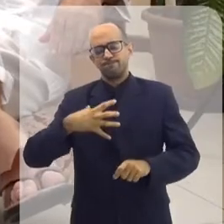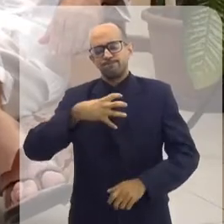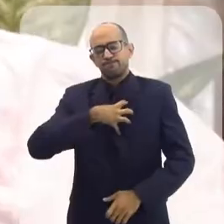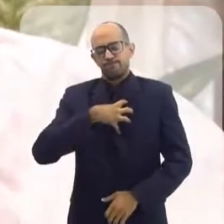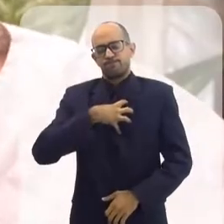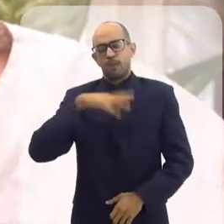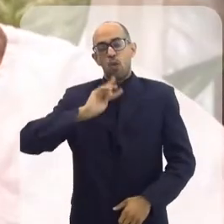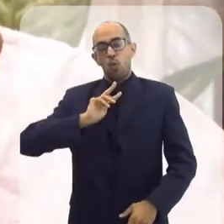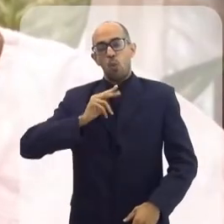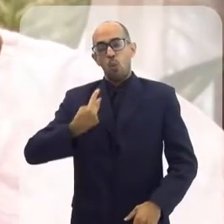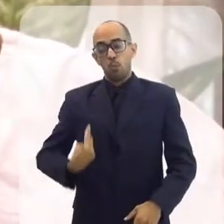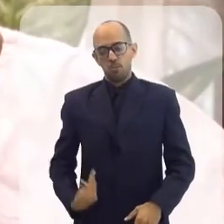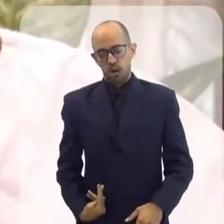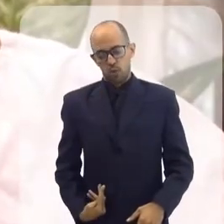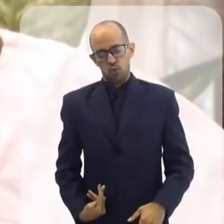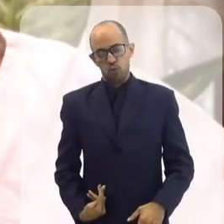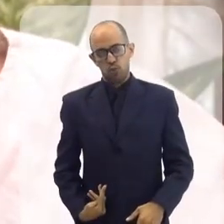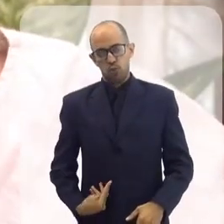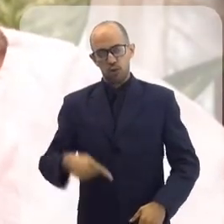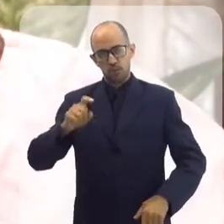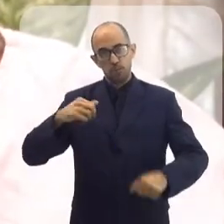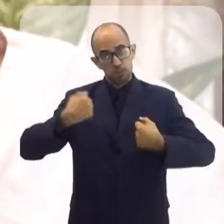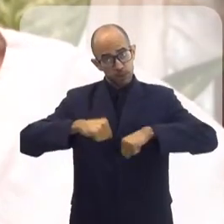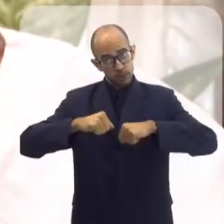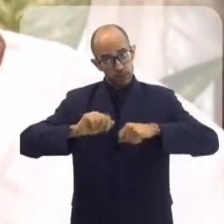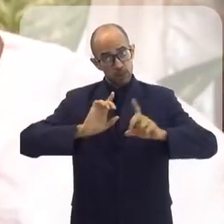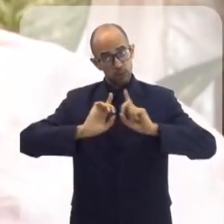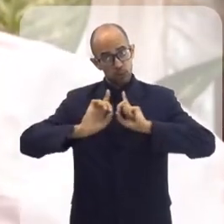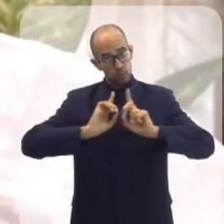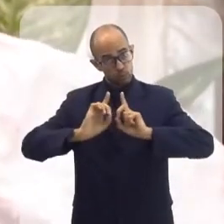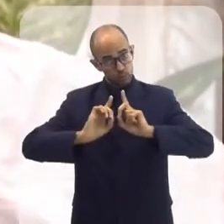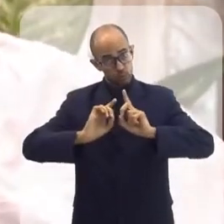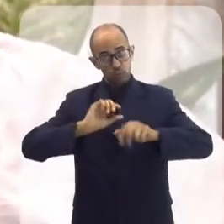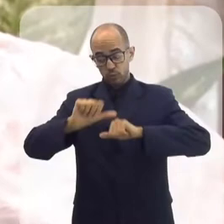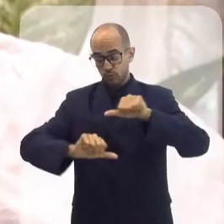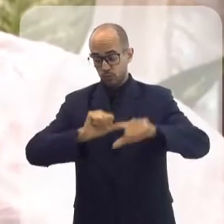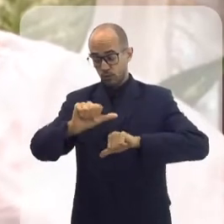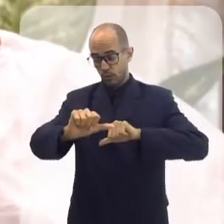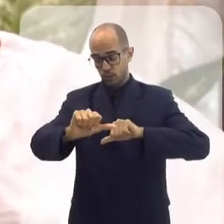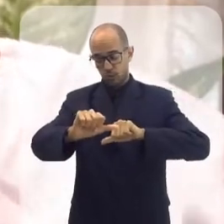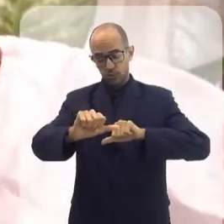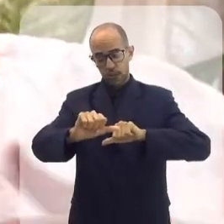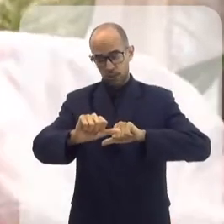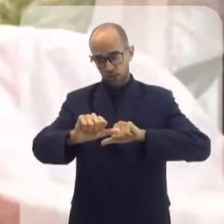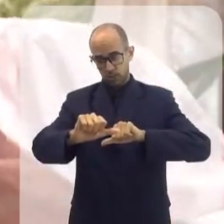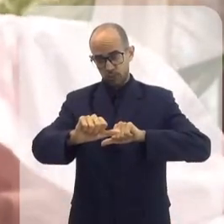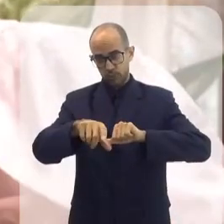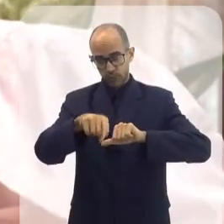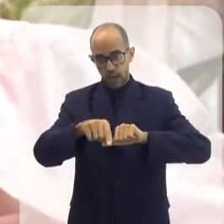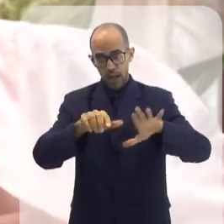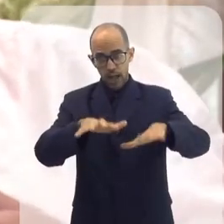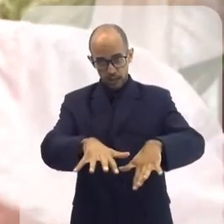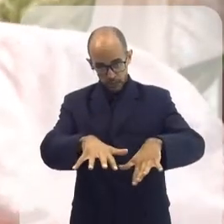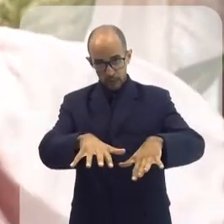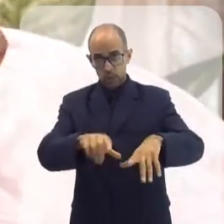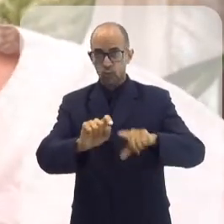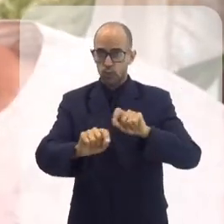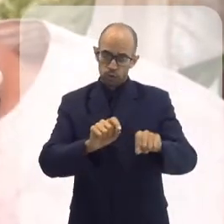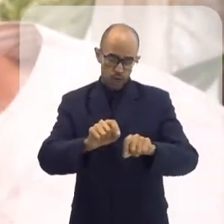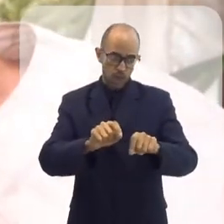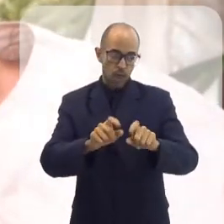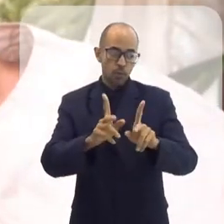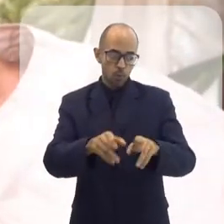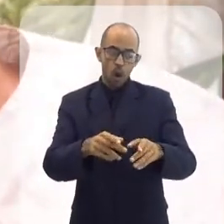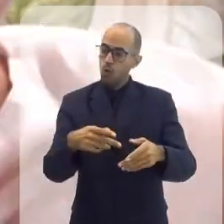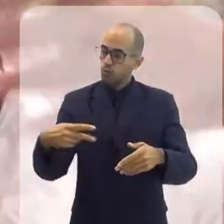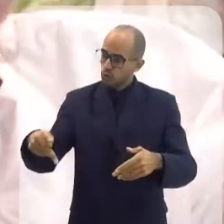Será que precisa e deve ser discutido debatido e transformado mas transformado assim com o